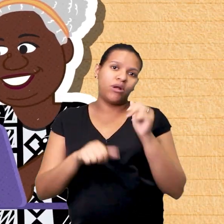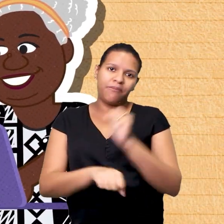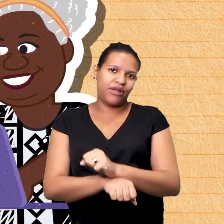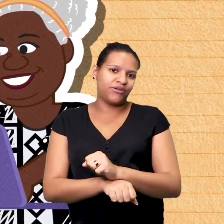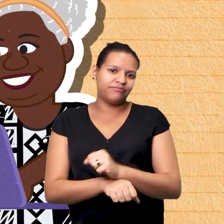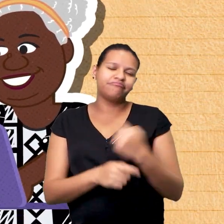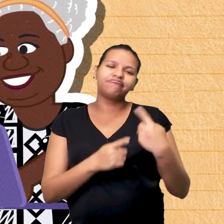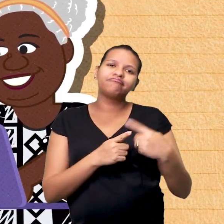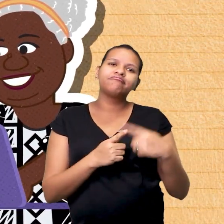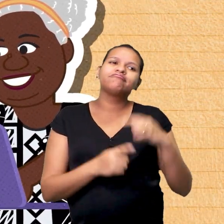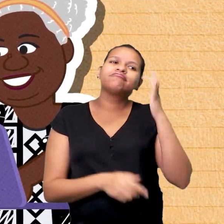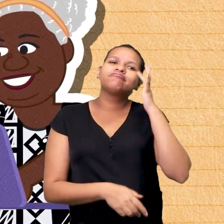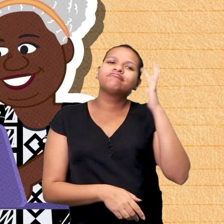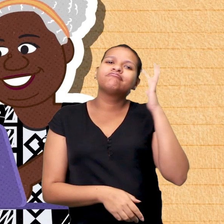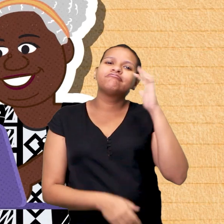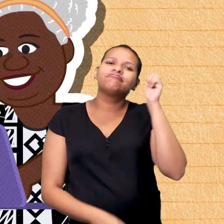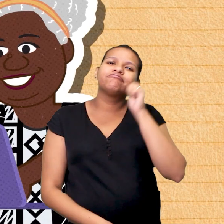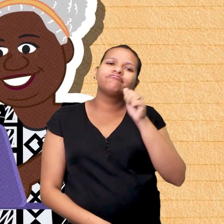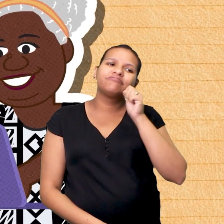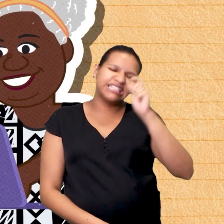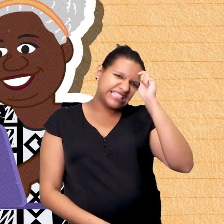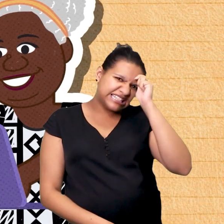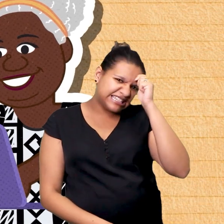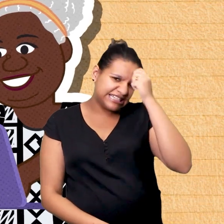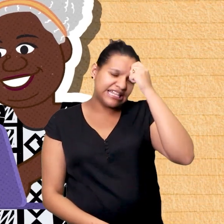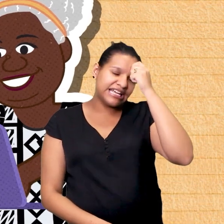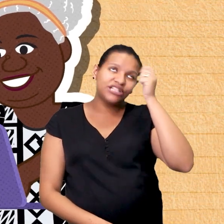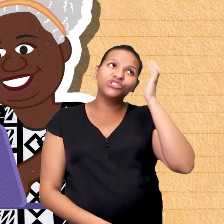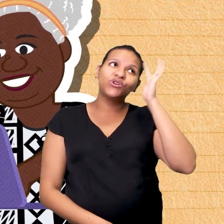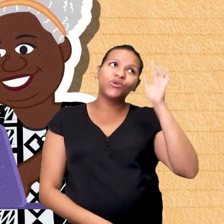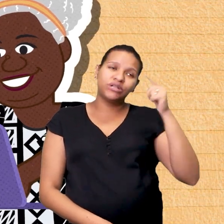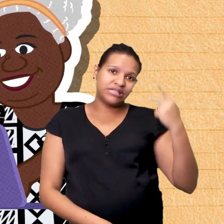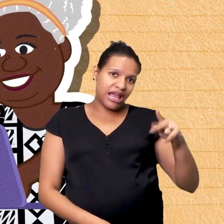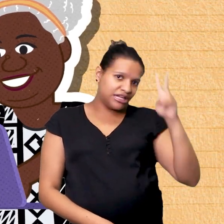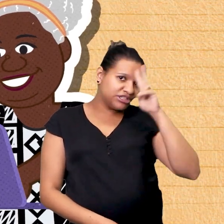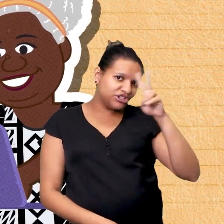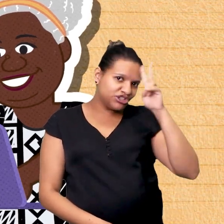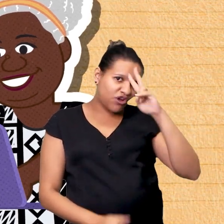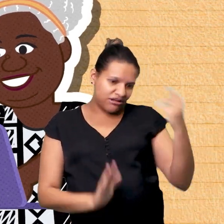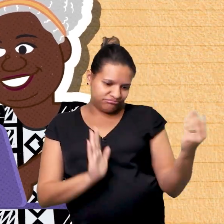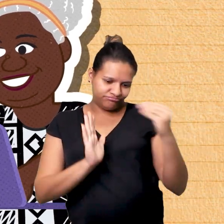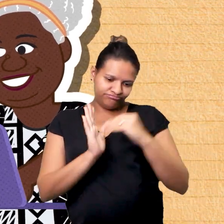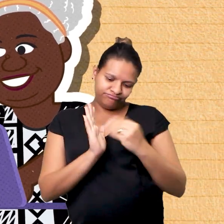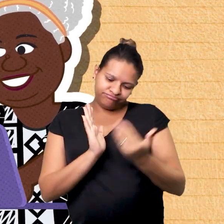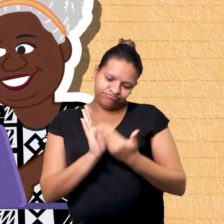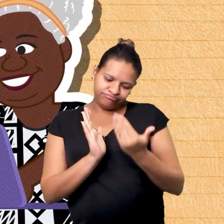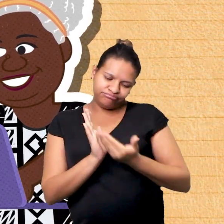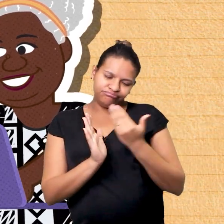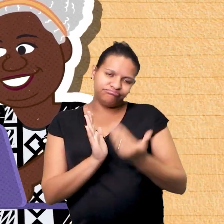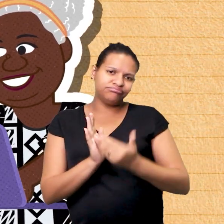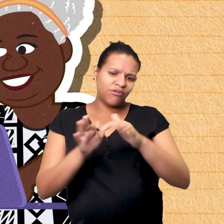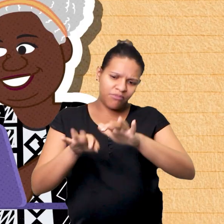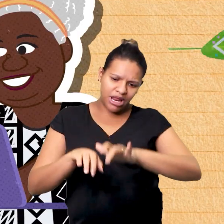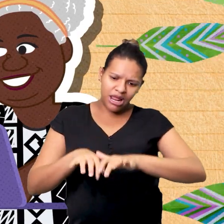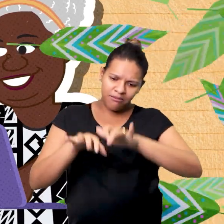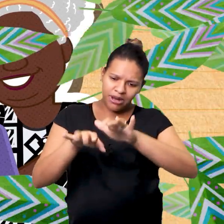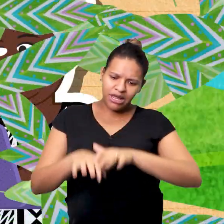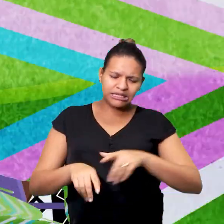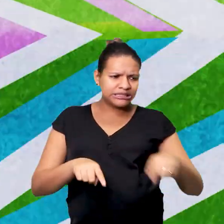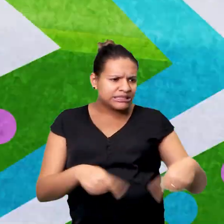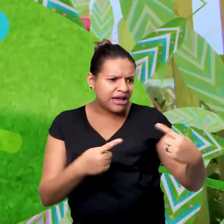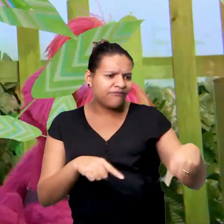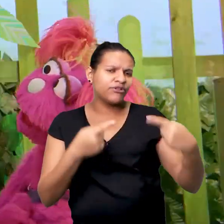tinha o sonho de ver as histórias das mulheres negras em livros, ler sobre a vida delas e os desafios que enfrentam.